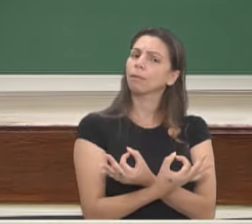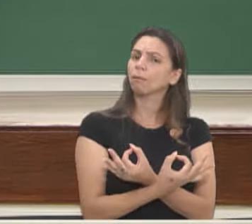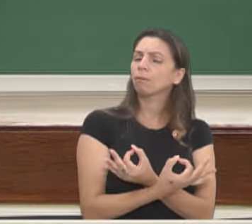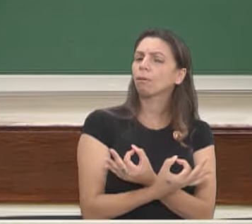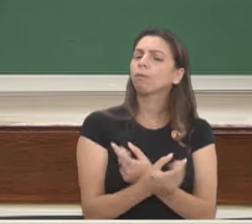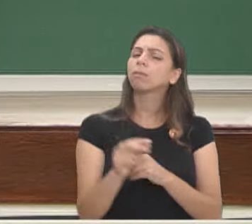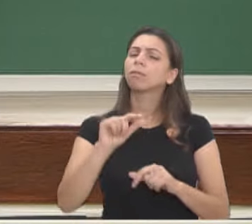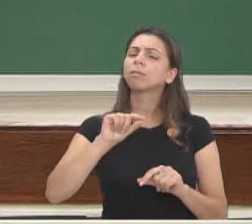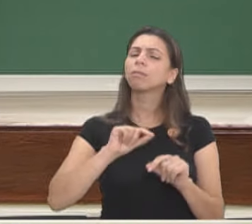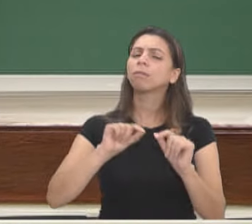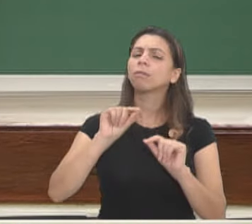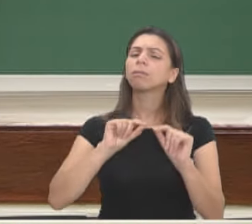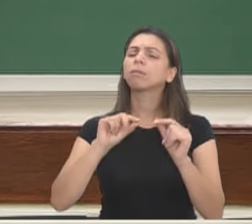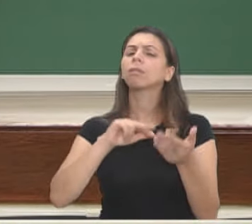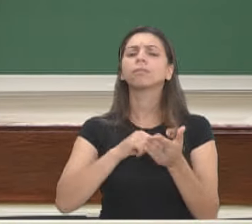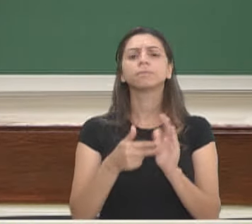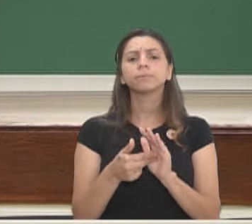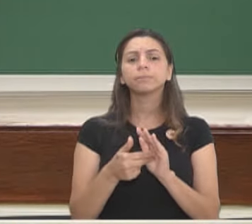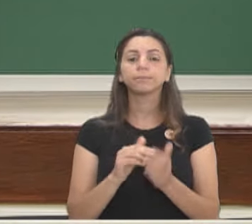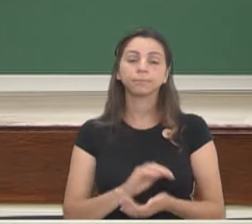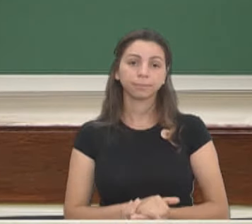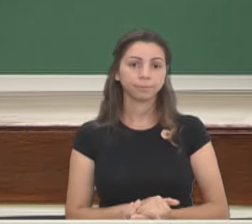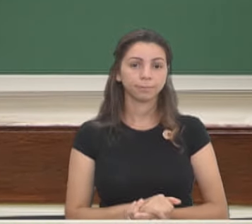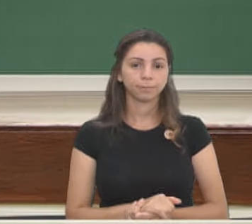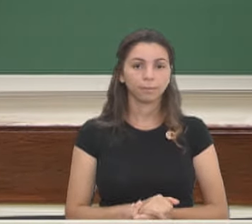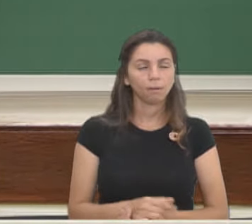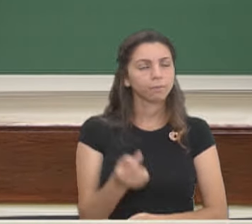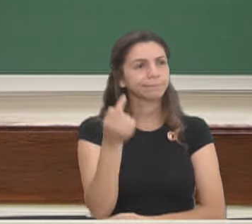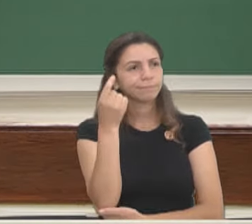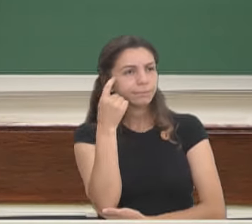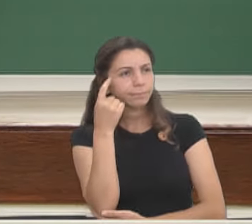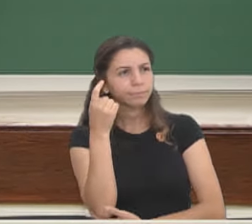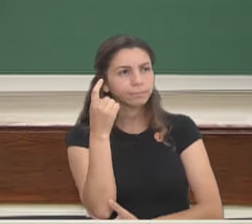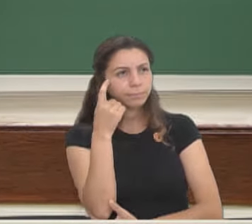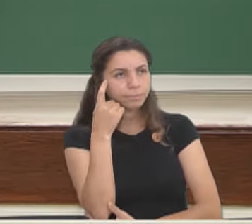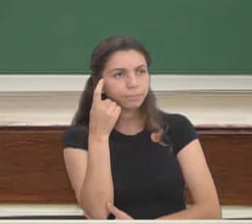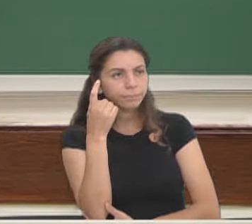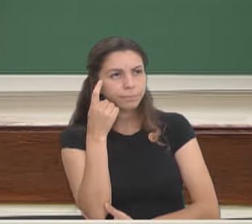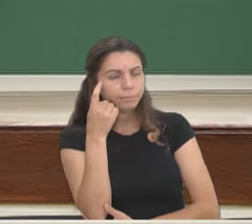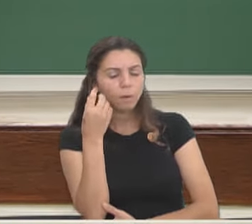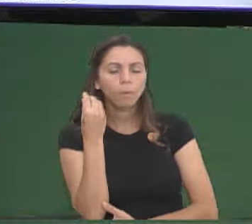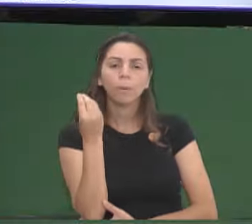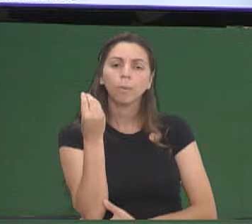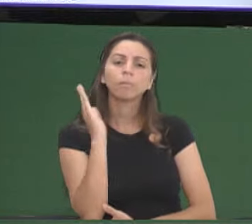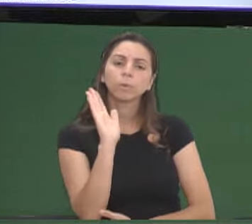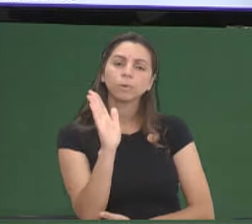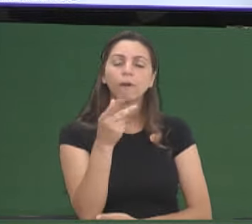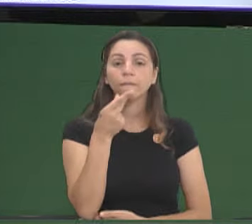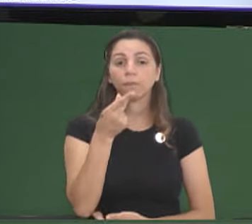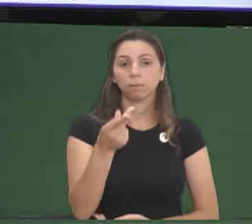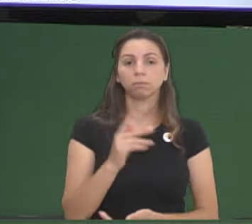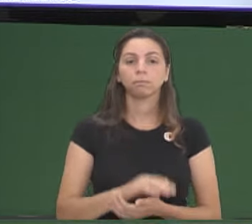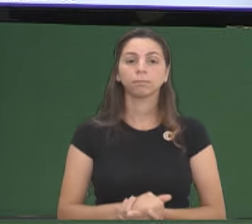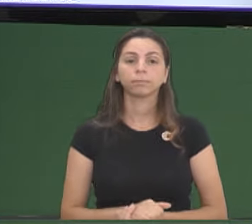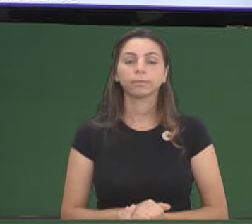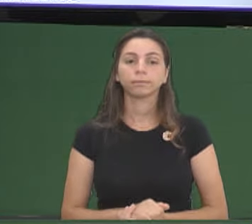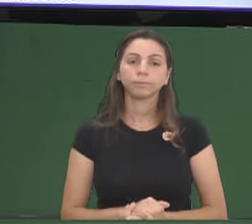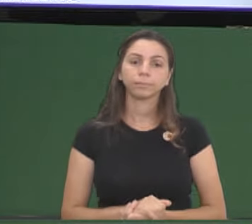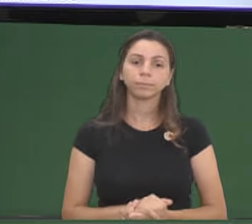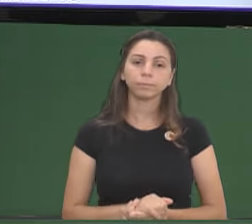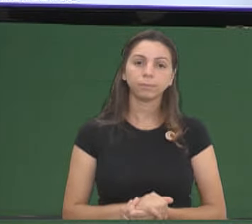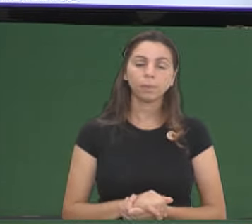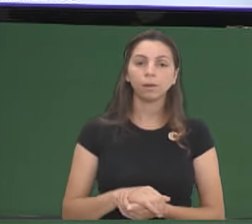que é isso? Yoga, né? A gente fica pensando. Como eu falei para vocês que pela Organização Mundial